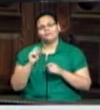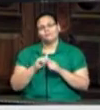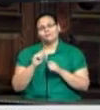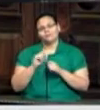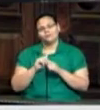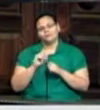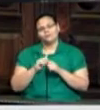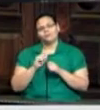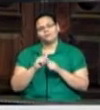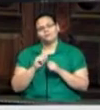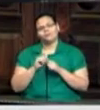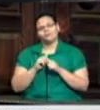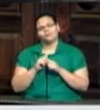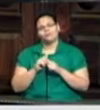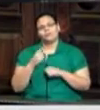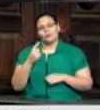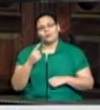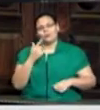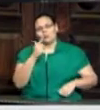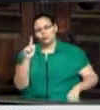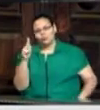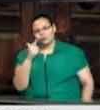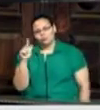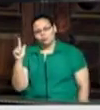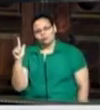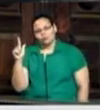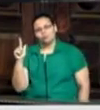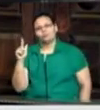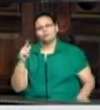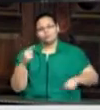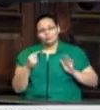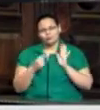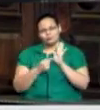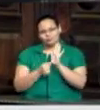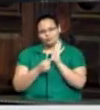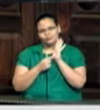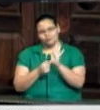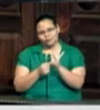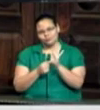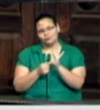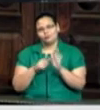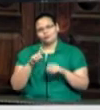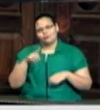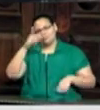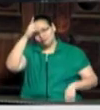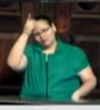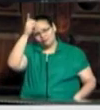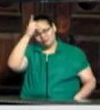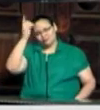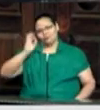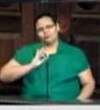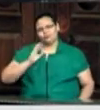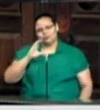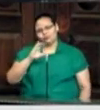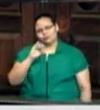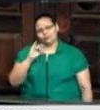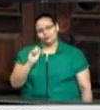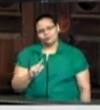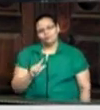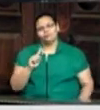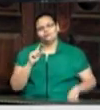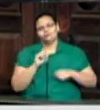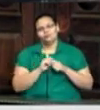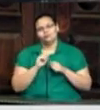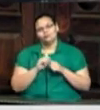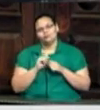fazer uma outra, a apresentar aqui um outro elogio à Polícia Civil. Desta